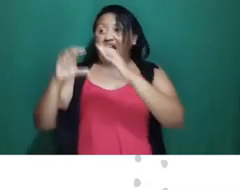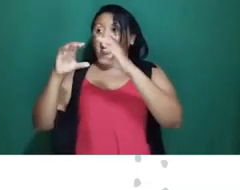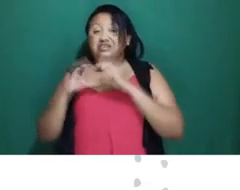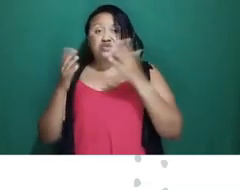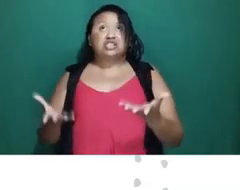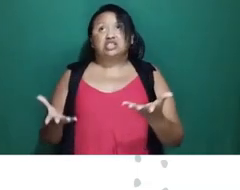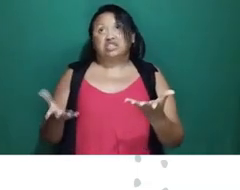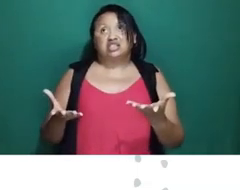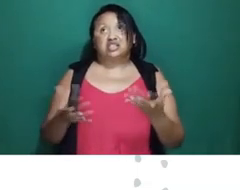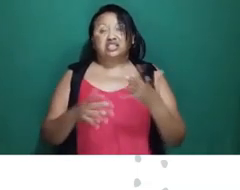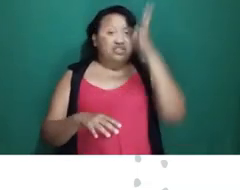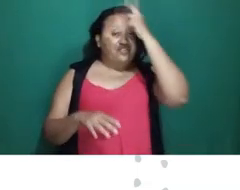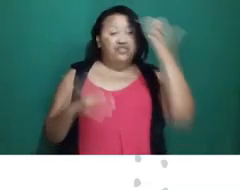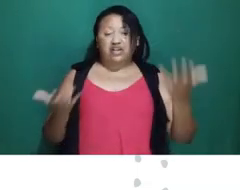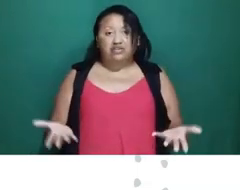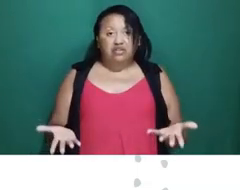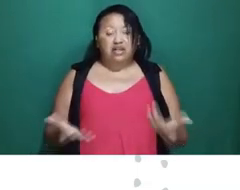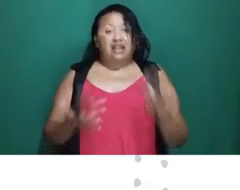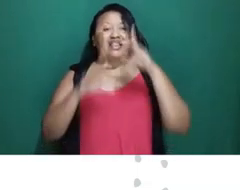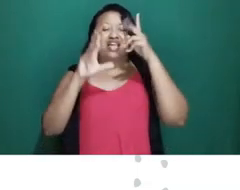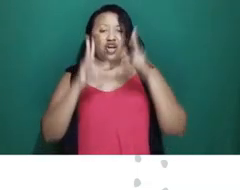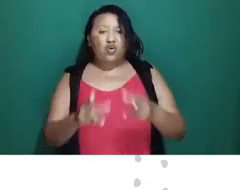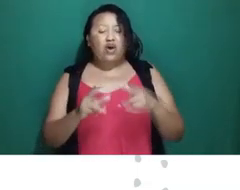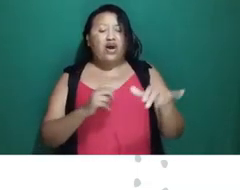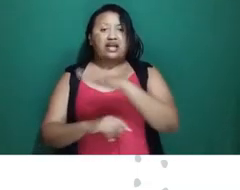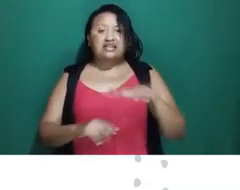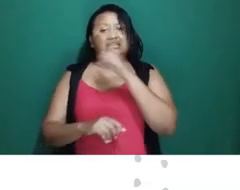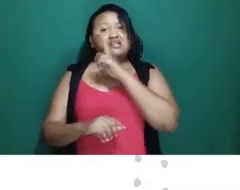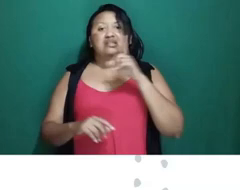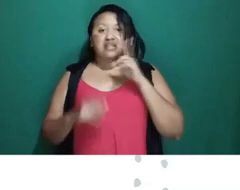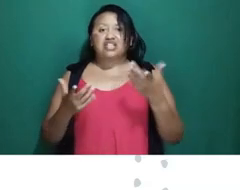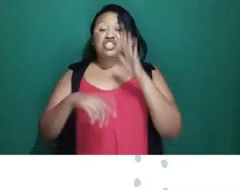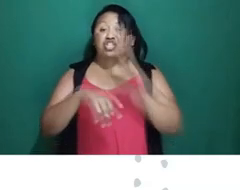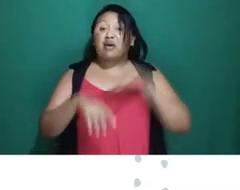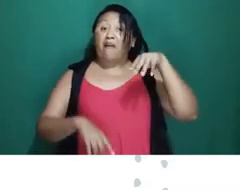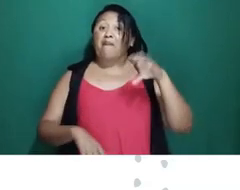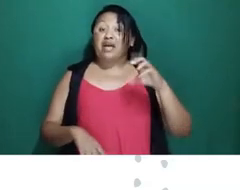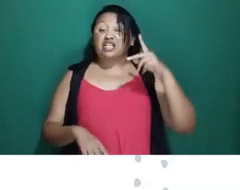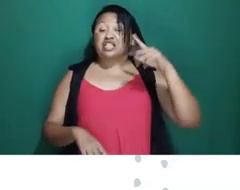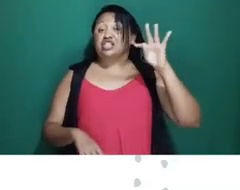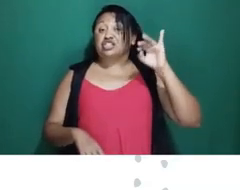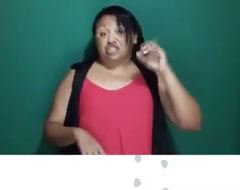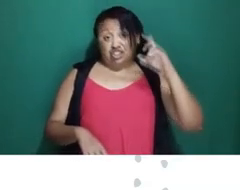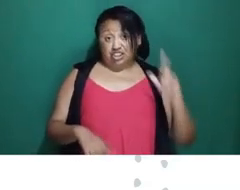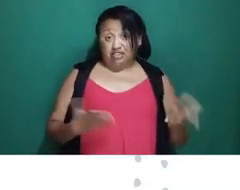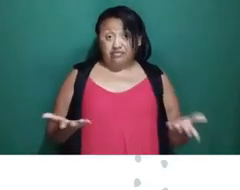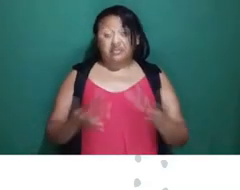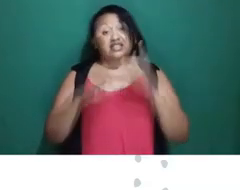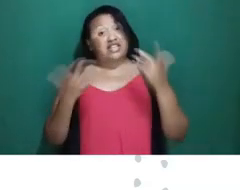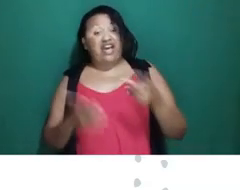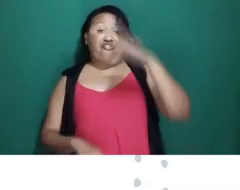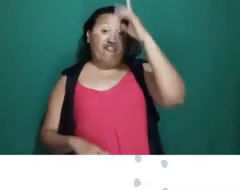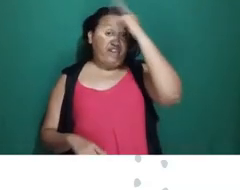né dessa mesma rede de lanchonete que se chama que é frango